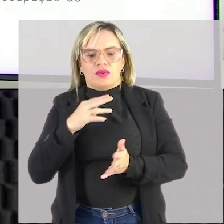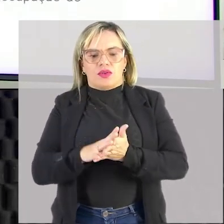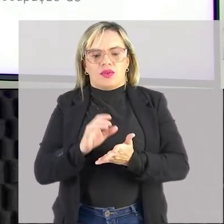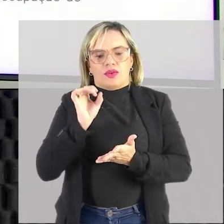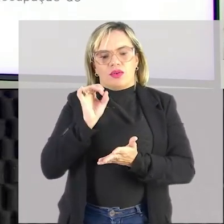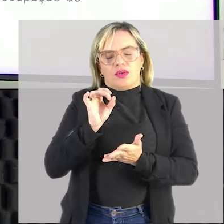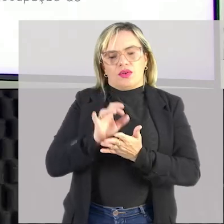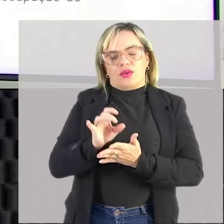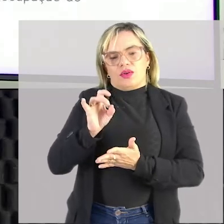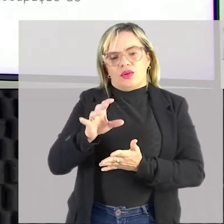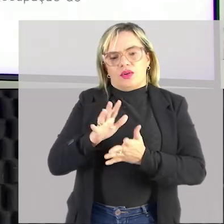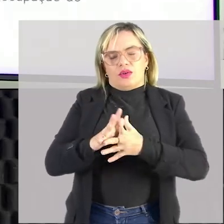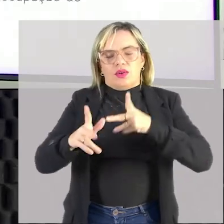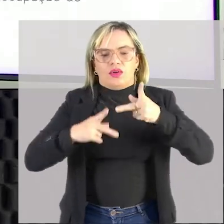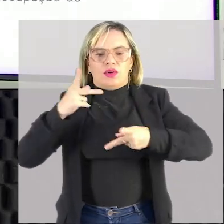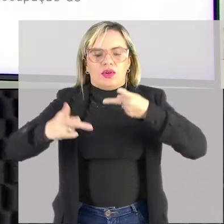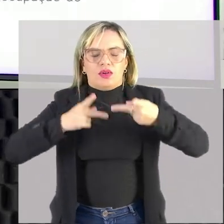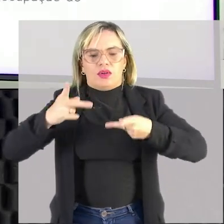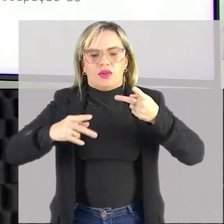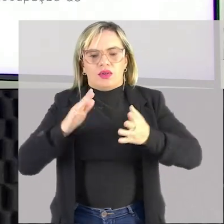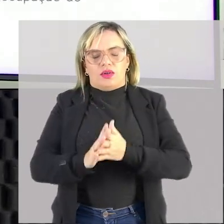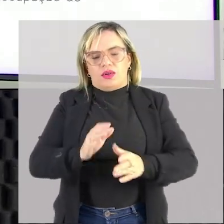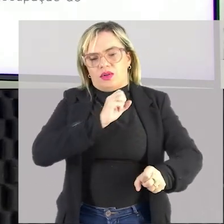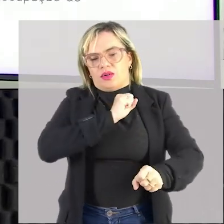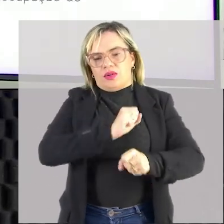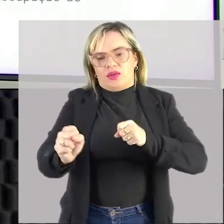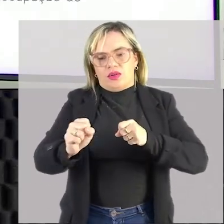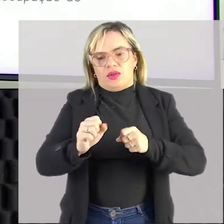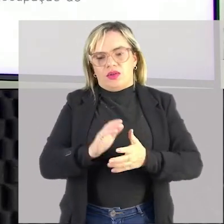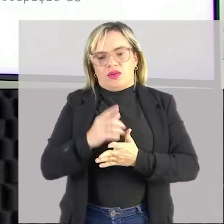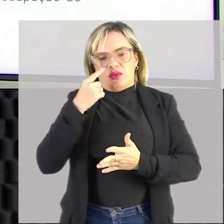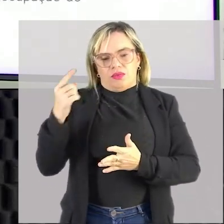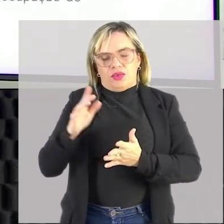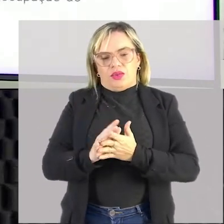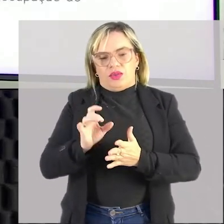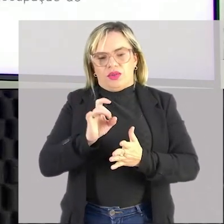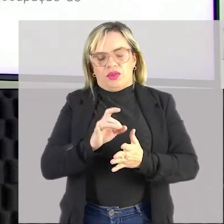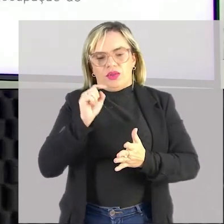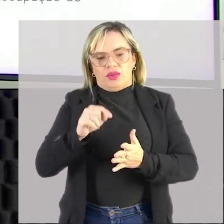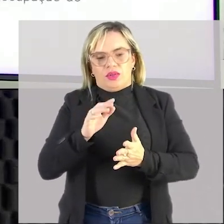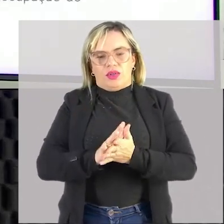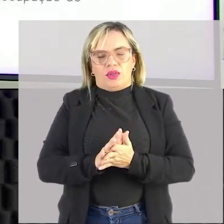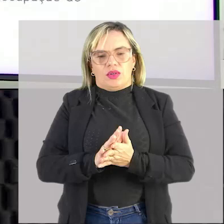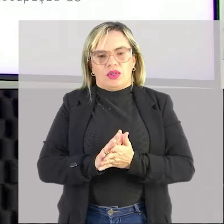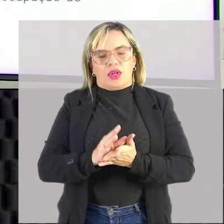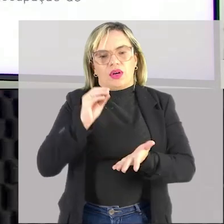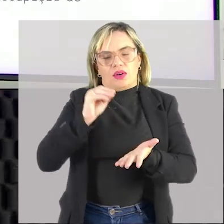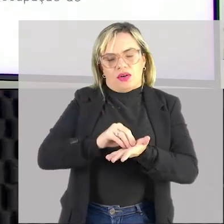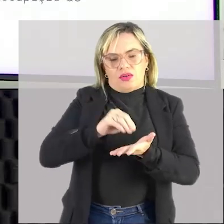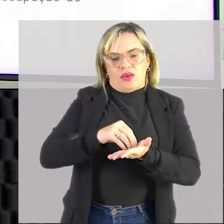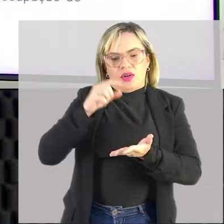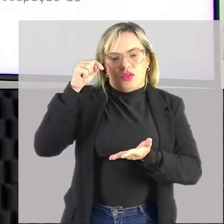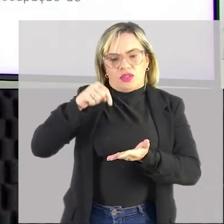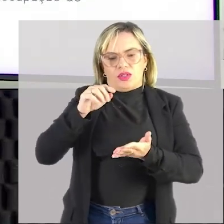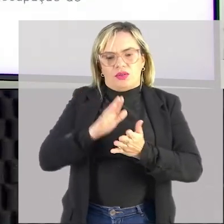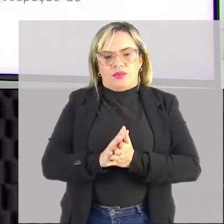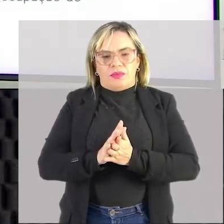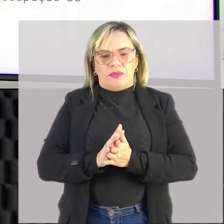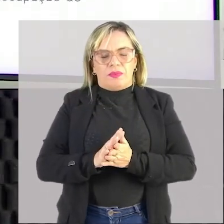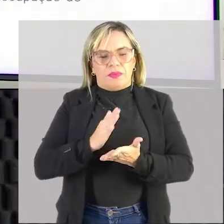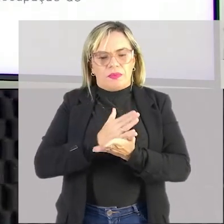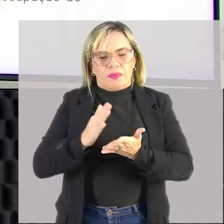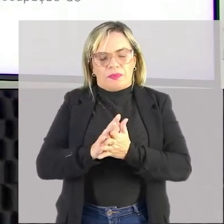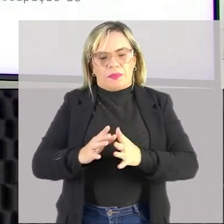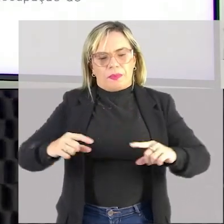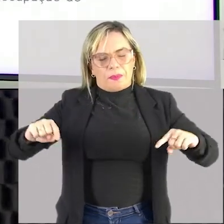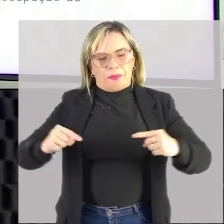né, dizer que foi por conta do assassinato, porque foi só o estopim, foi a última gotinha lá para o copo transbordar. Bom, então